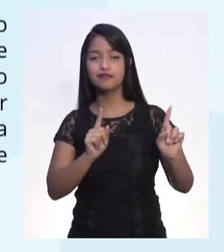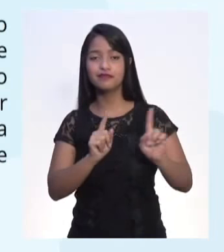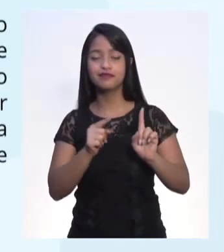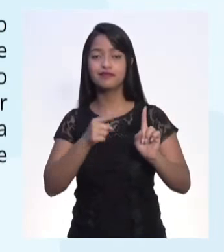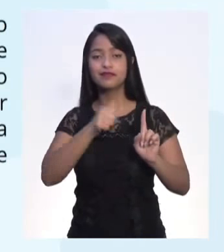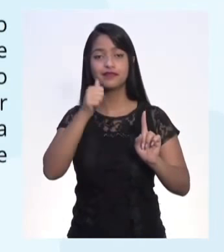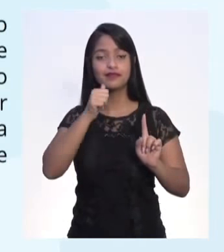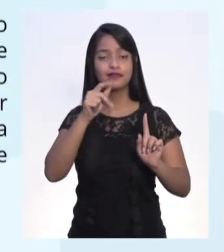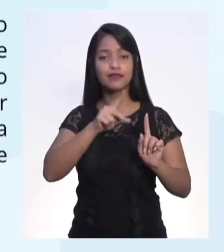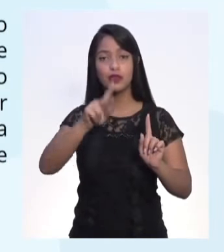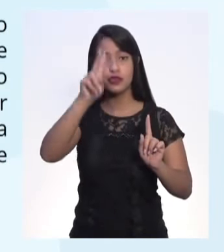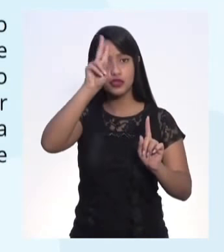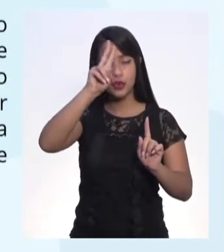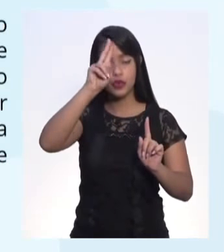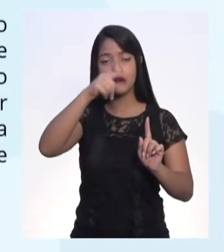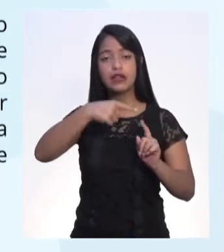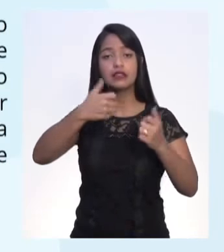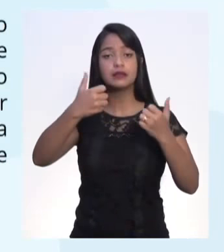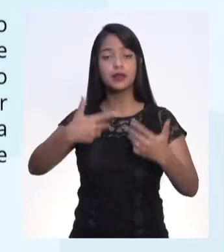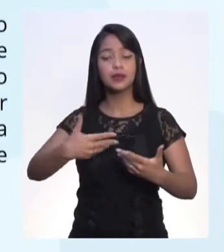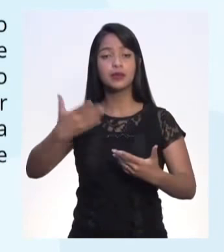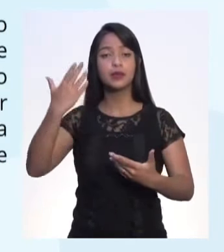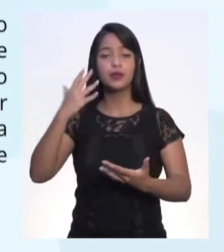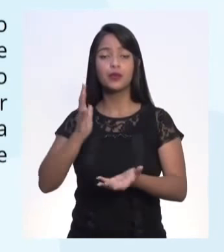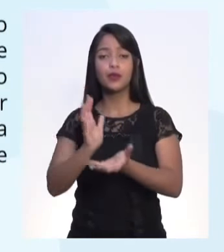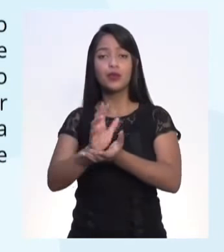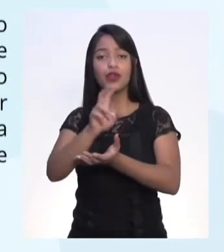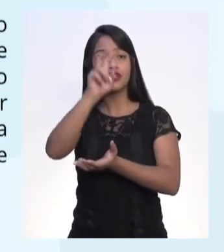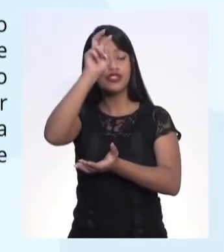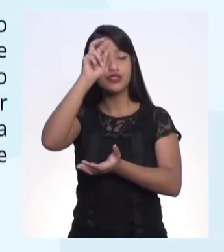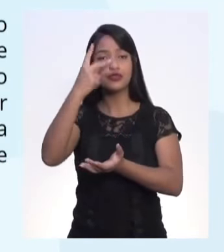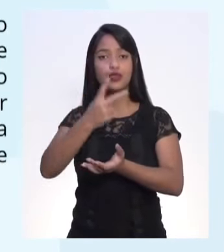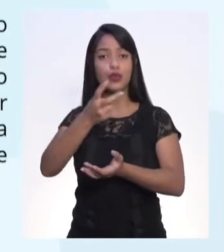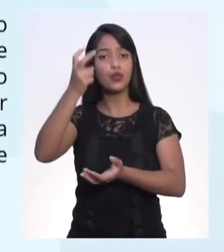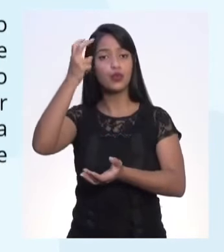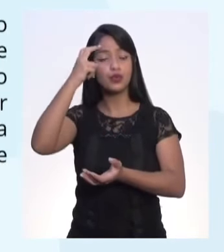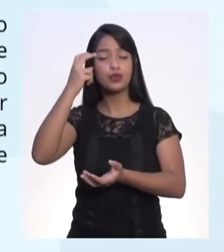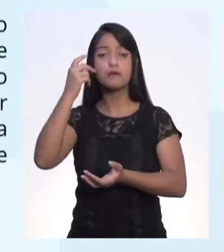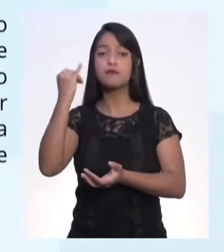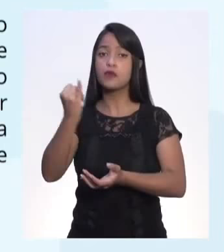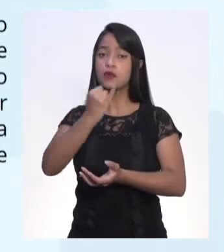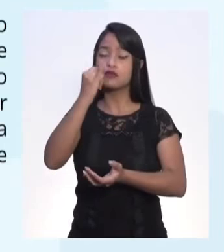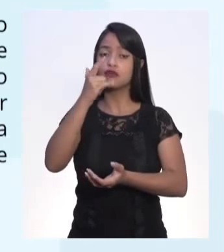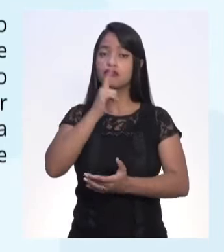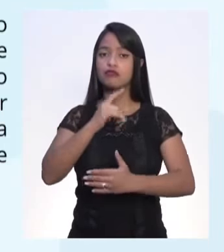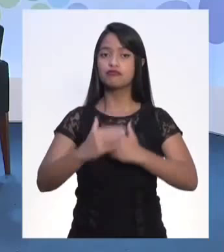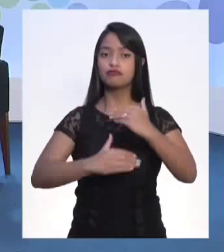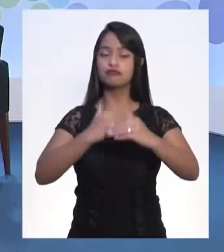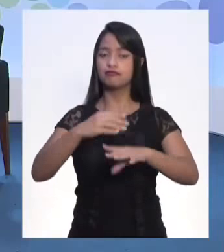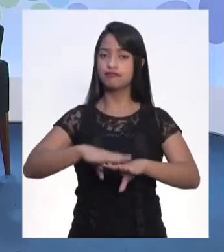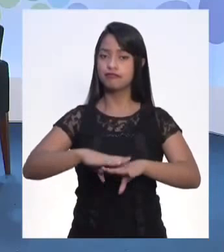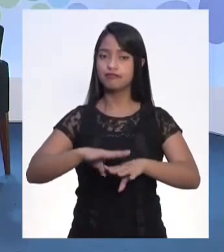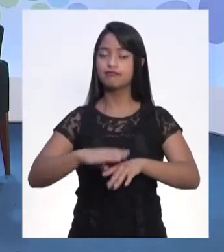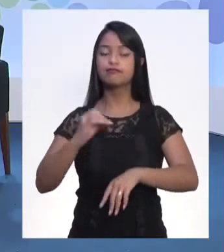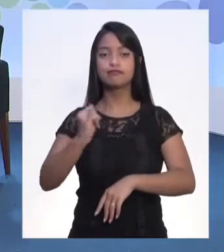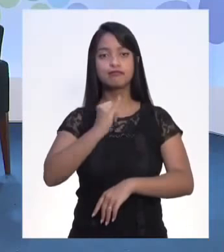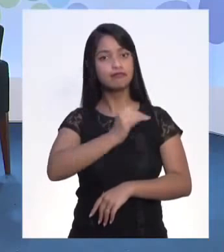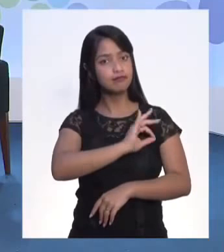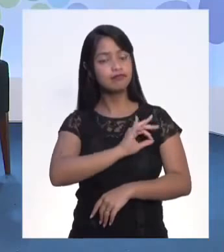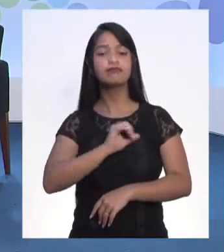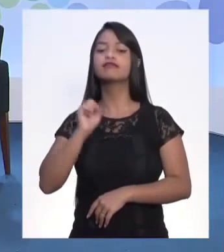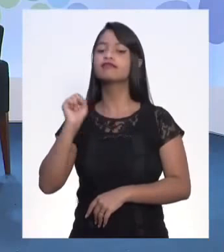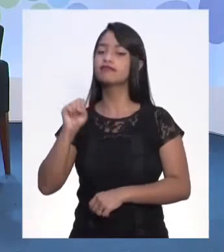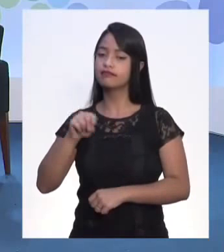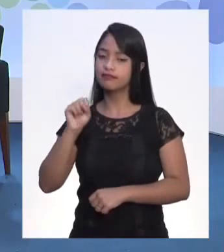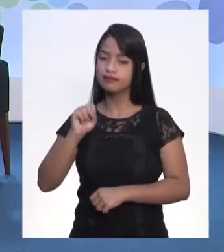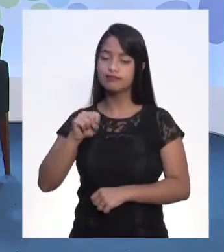Egito civilização importante no desenvolvimento cultural e o caso da matemática também né Jonas muito importante